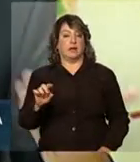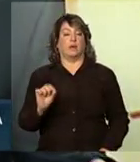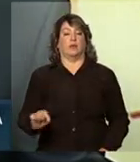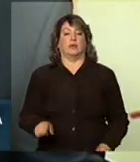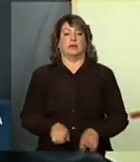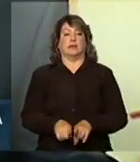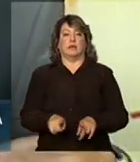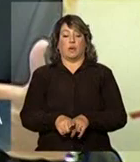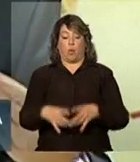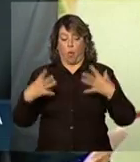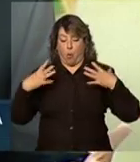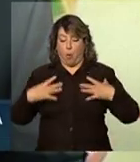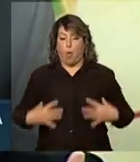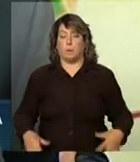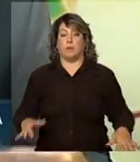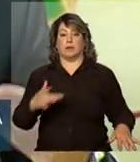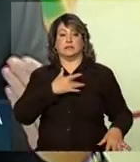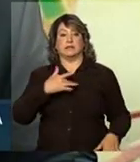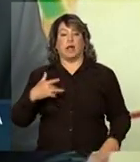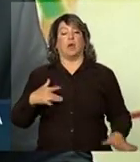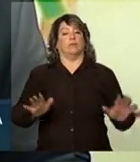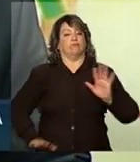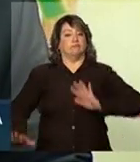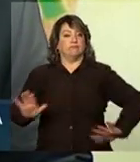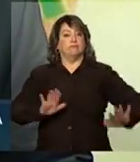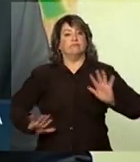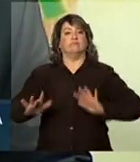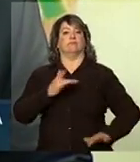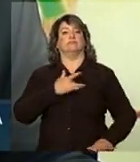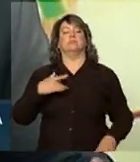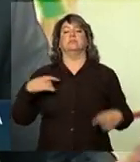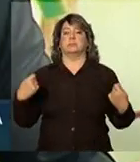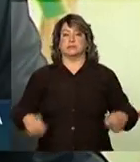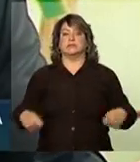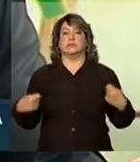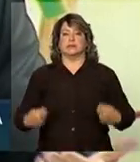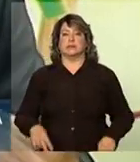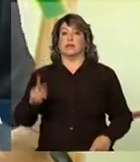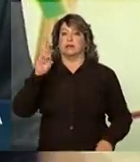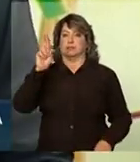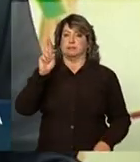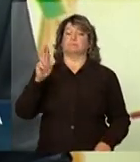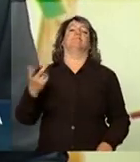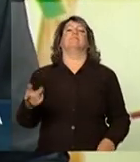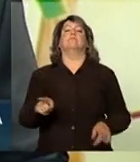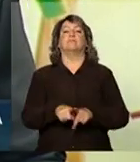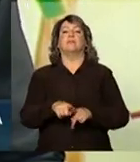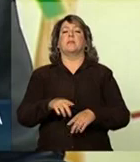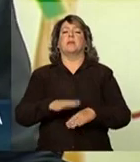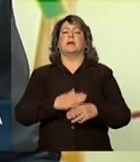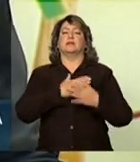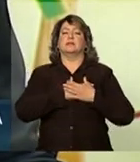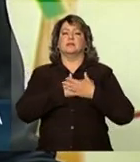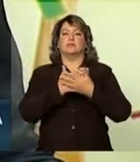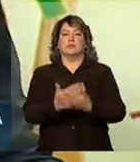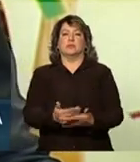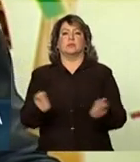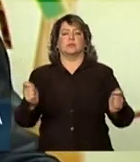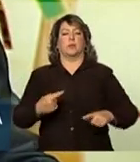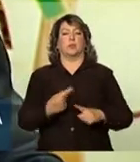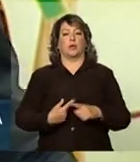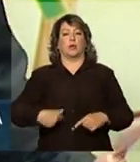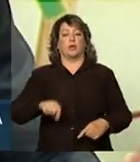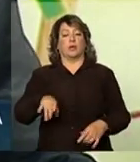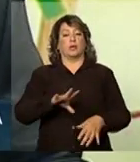Lidar com o seu corpo, com a sua vida da maneira mais responsável, tá certo? E, ao mesmo tempo, mais solidária possível. Afinal de contas, nós estamos lidando